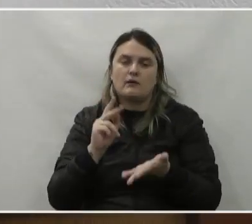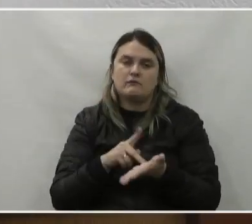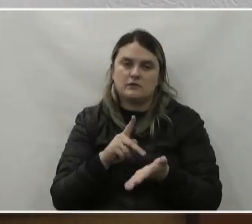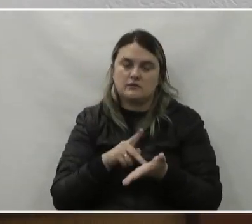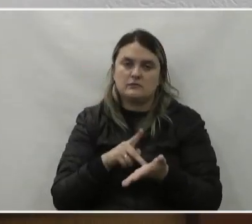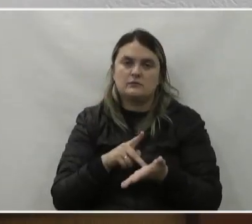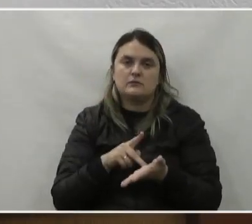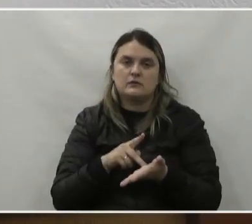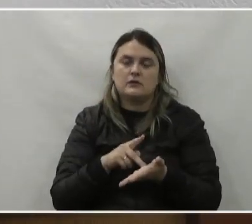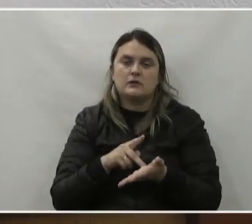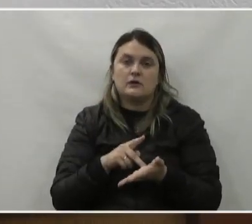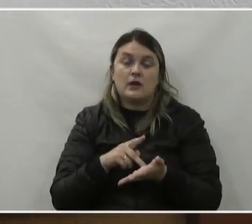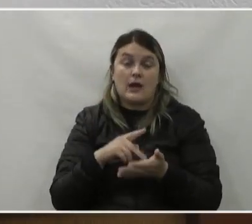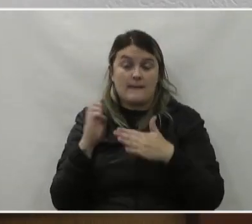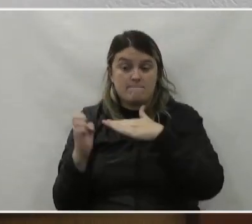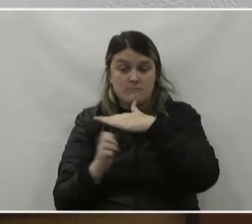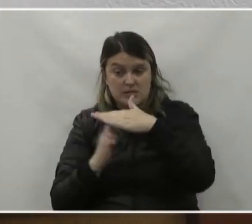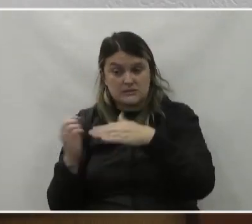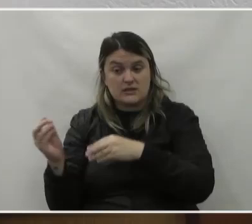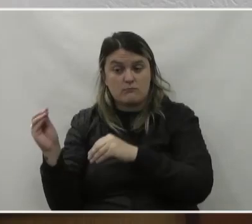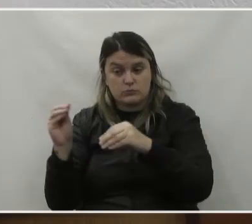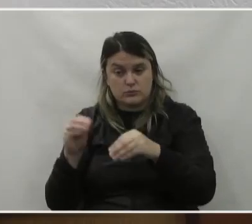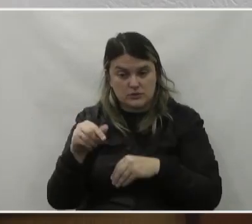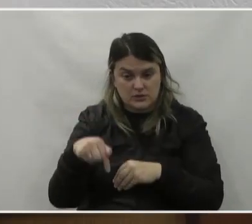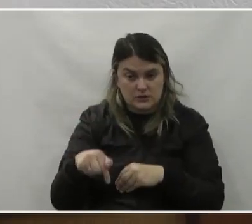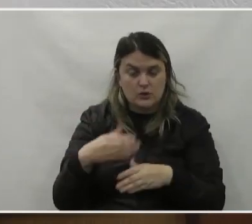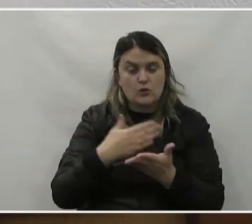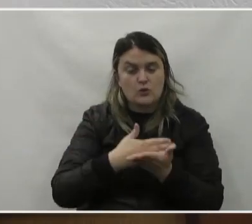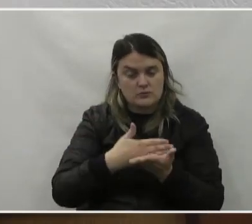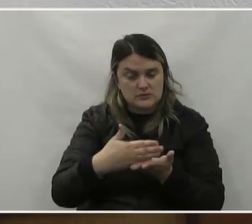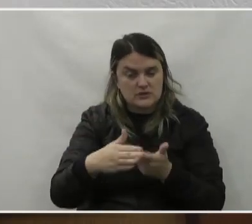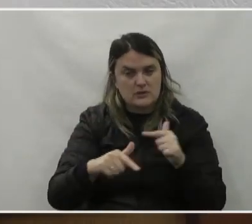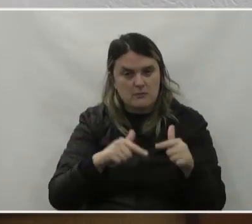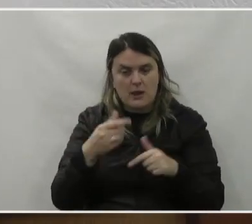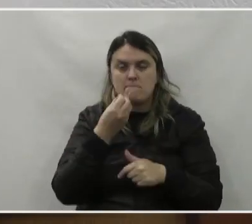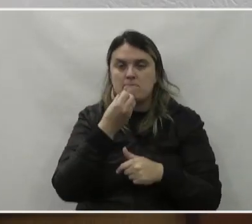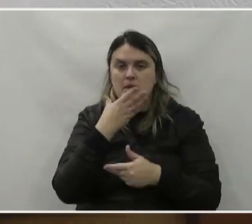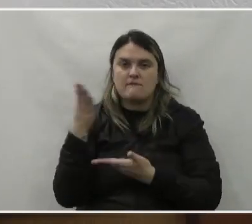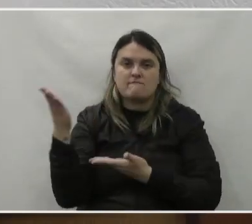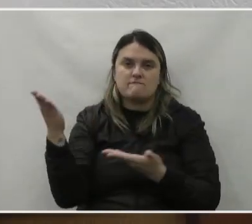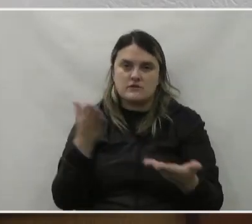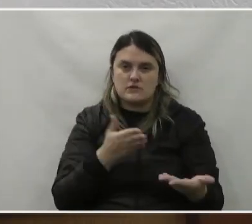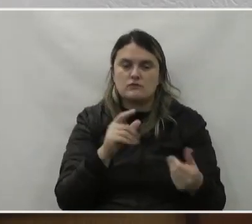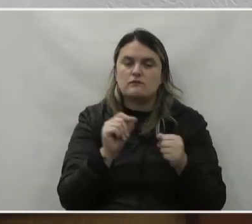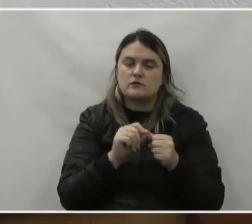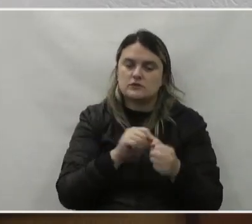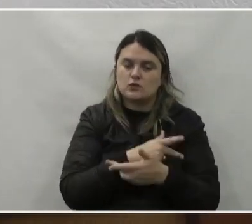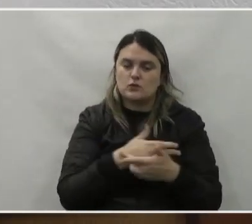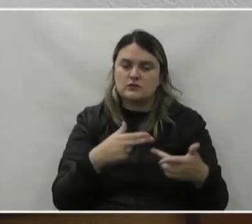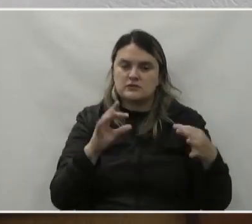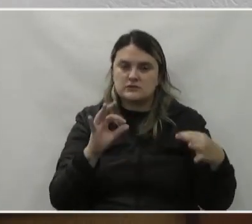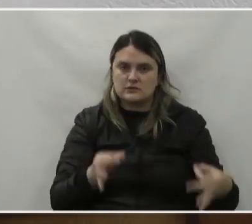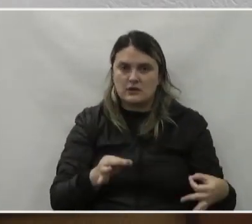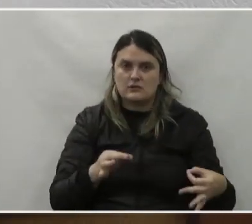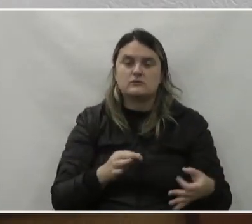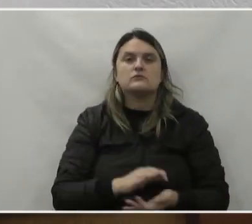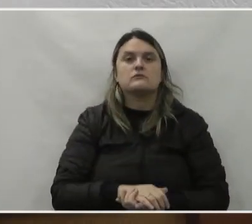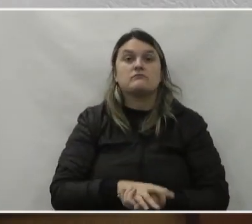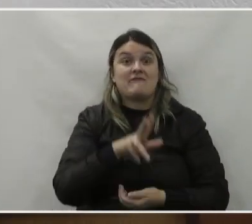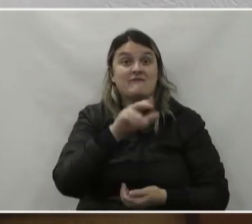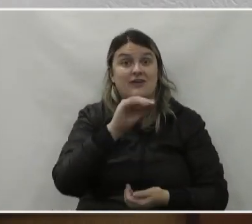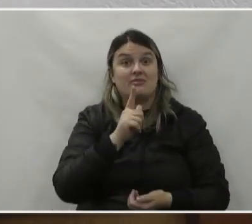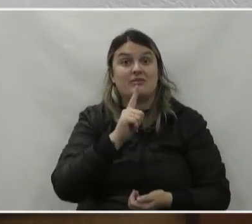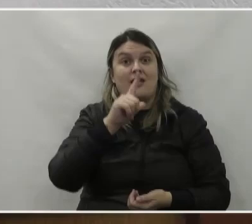realmente a empresa seja bem-vinda, né? Que preste um bom serviço. Teremos LED, sim, União da